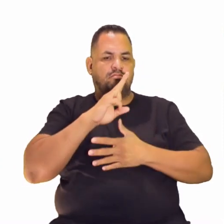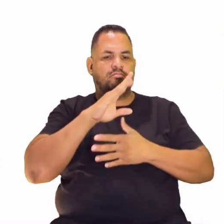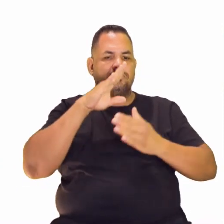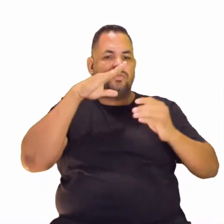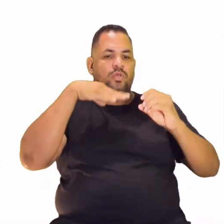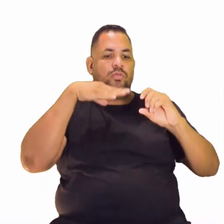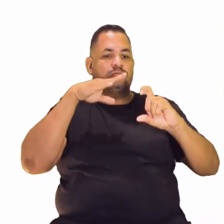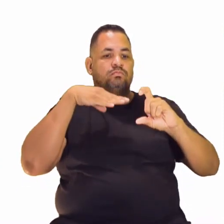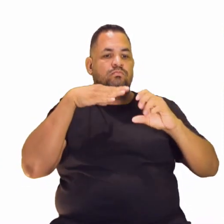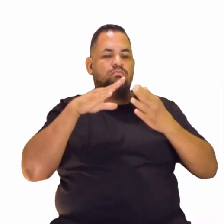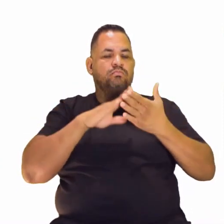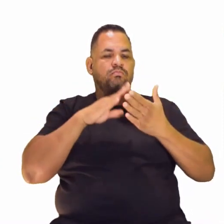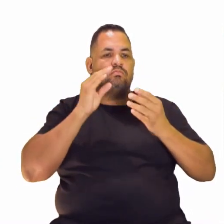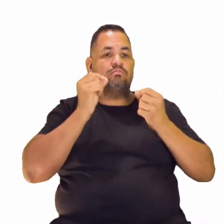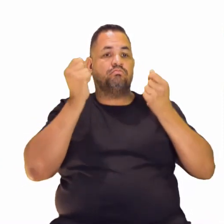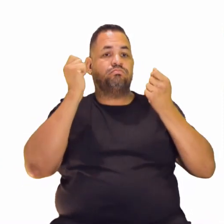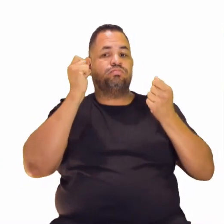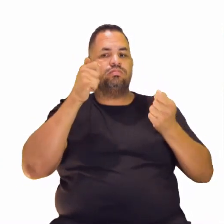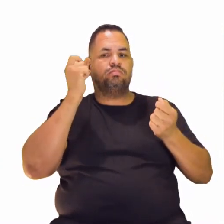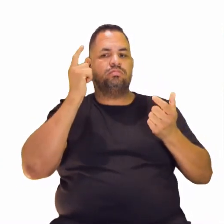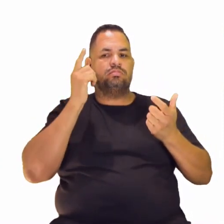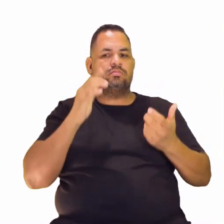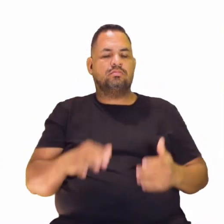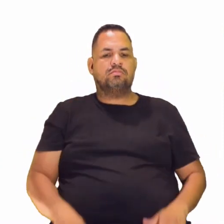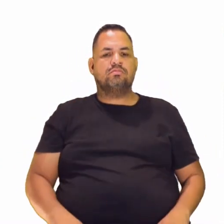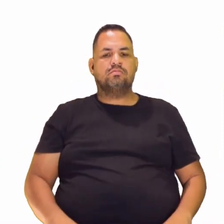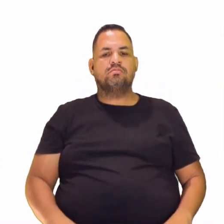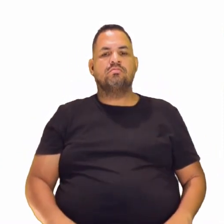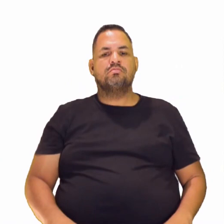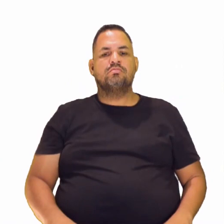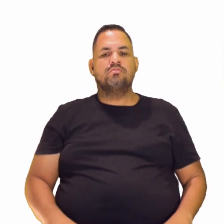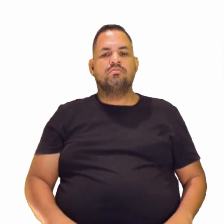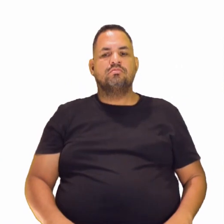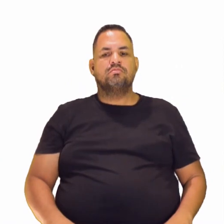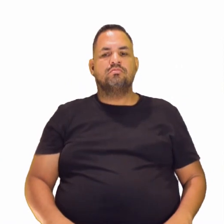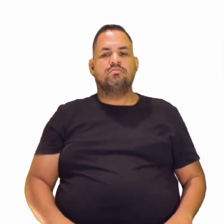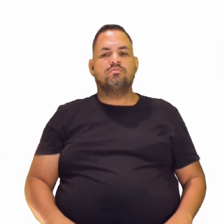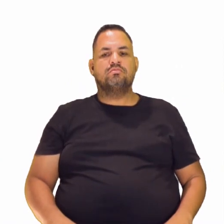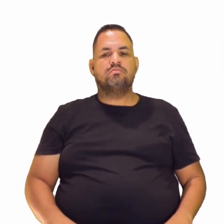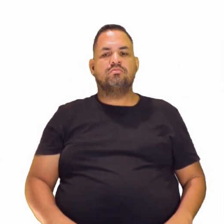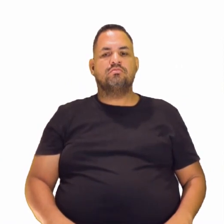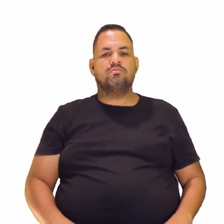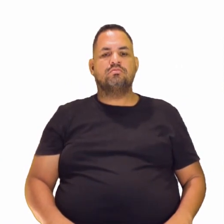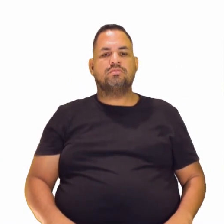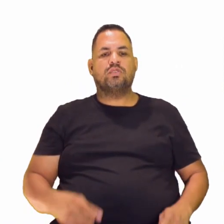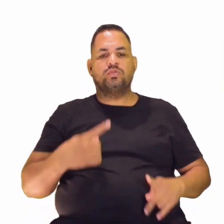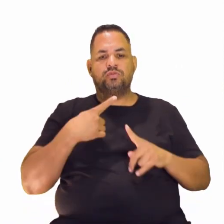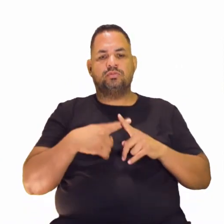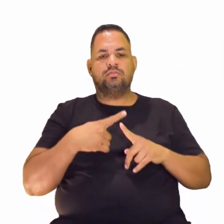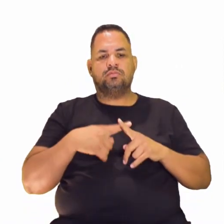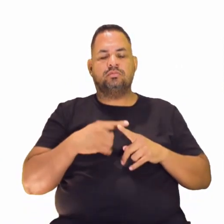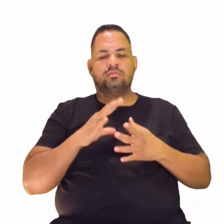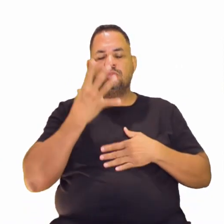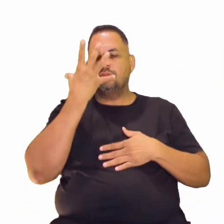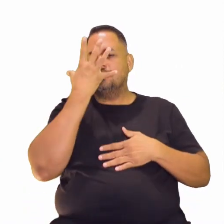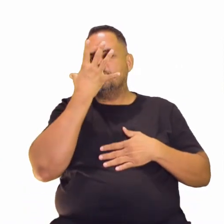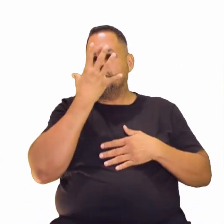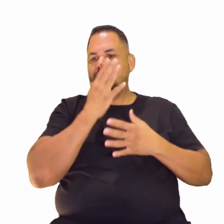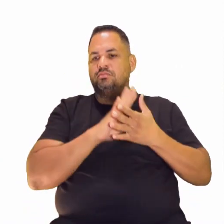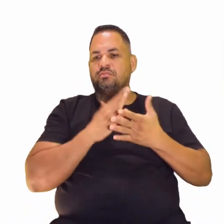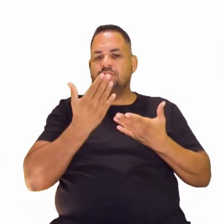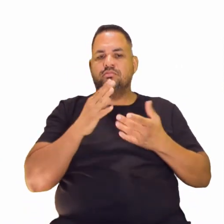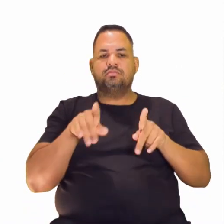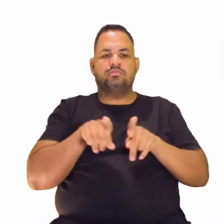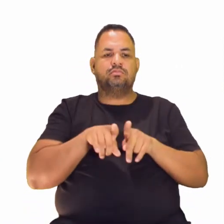adquirir forças mágicas. É um dos porquês da máscara. Mas a